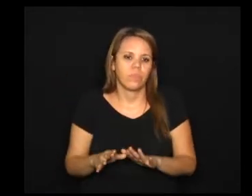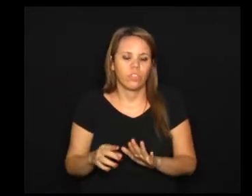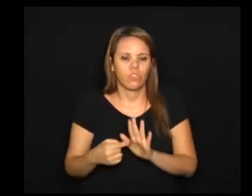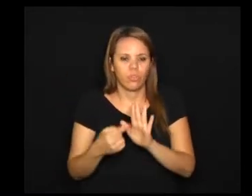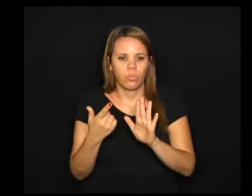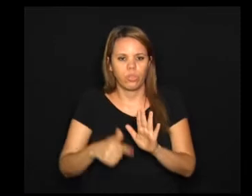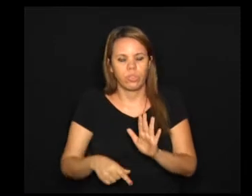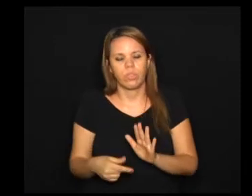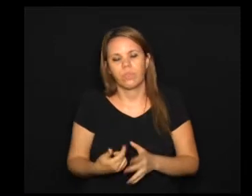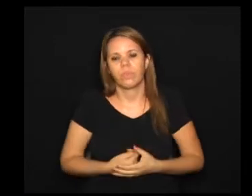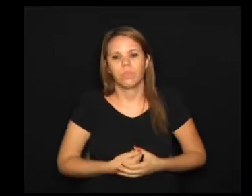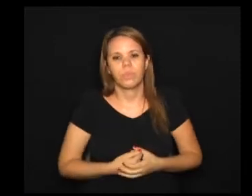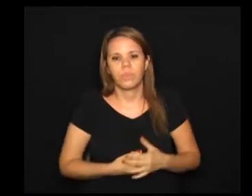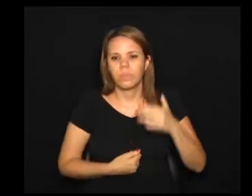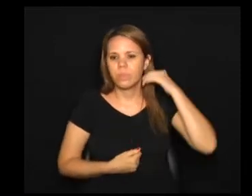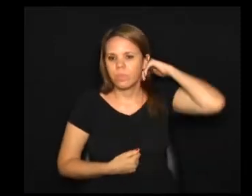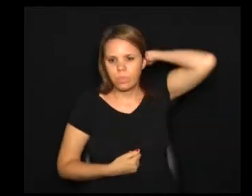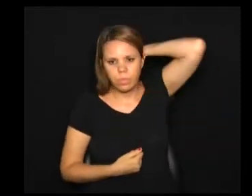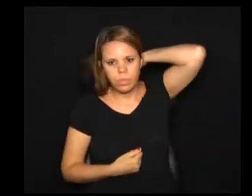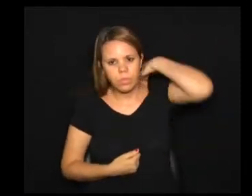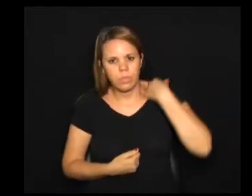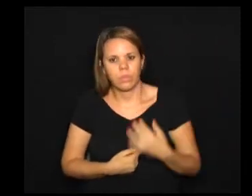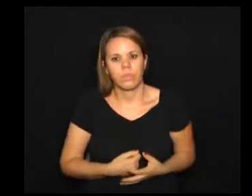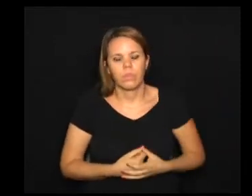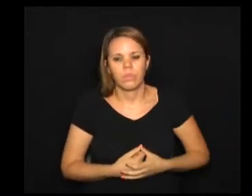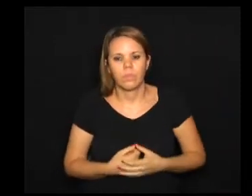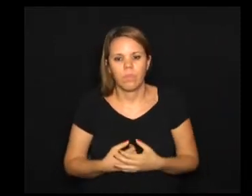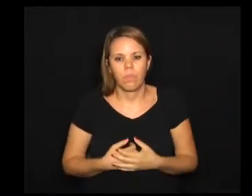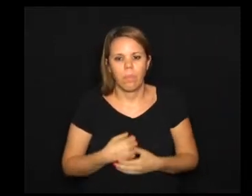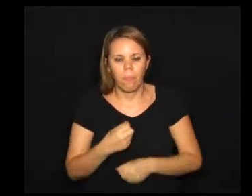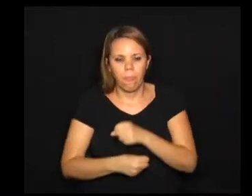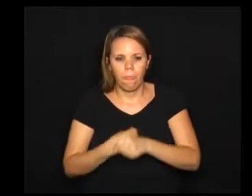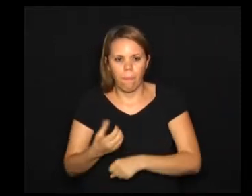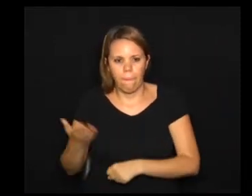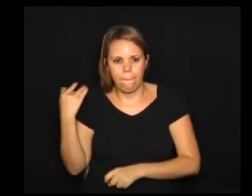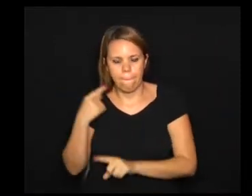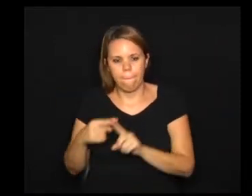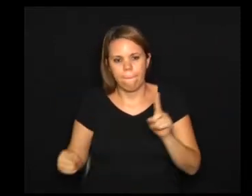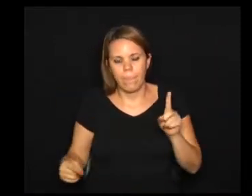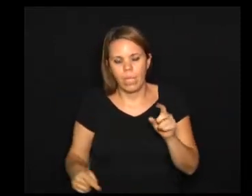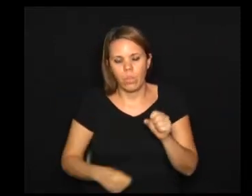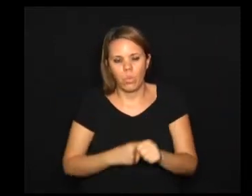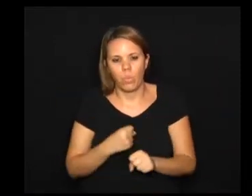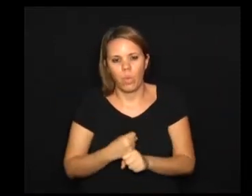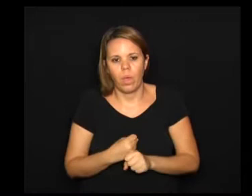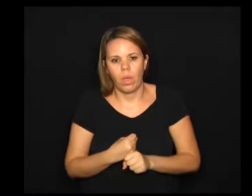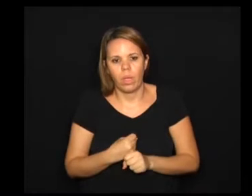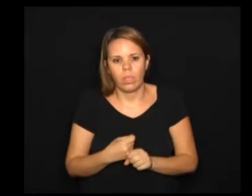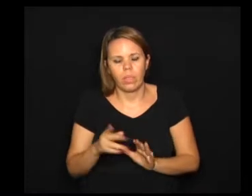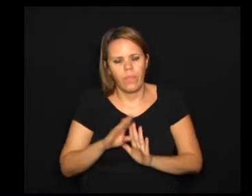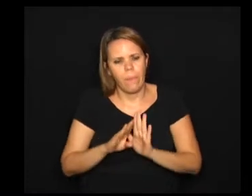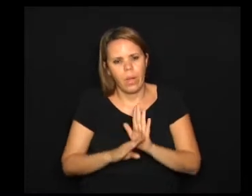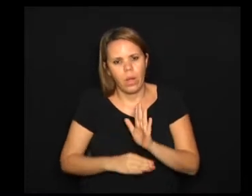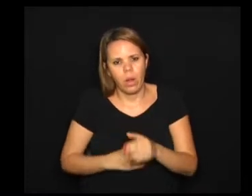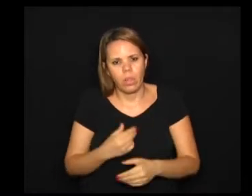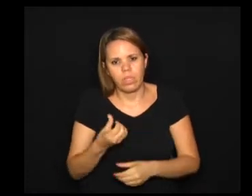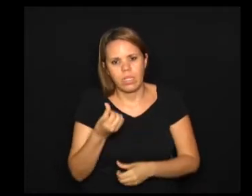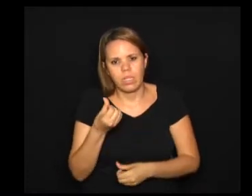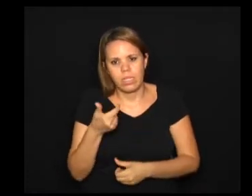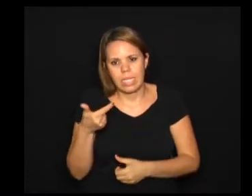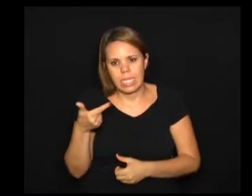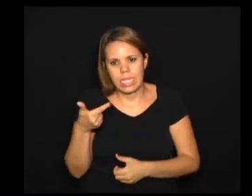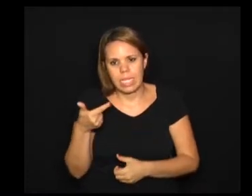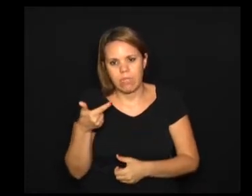repassando, né, a apresentação que eu fiz no balanço do meio do ano. Então, o que nós estávamos programando para o segundo